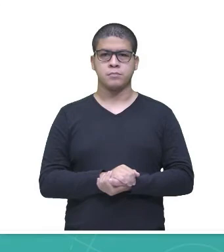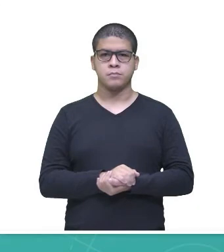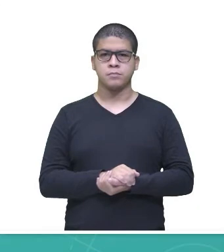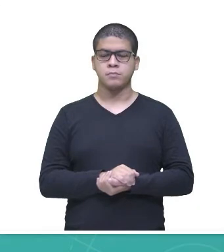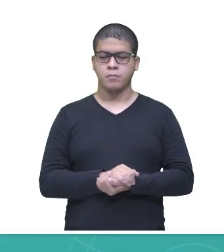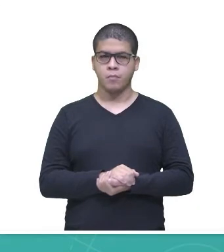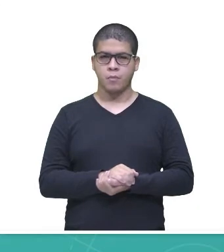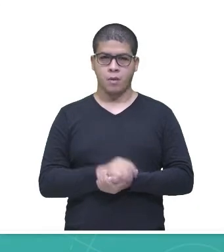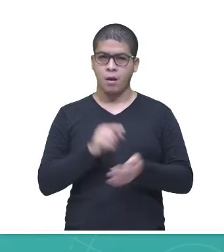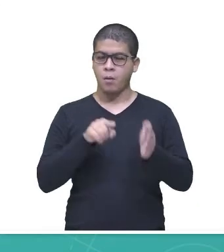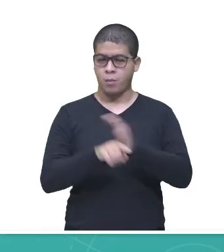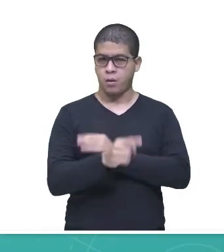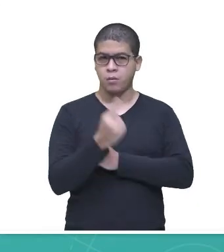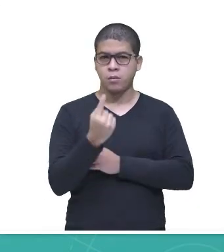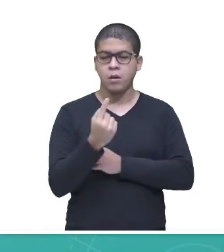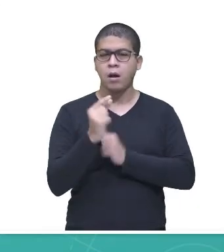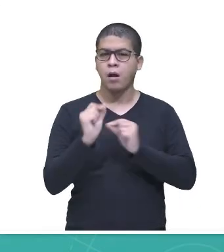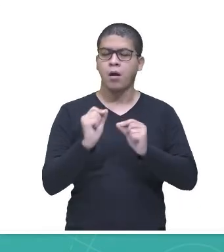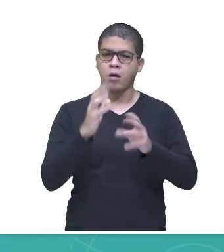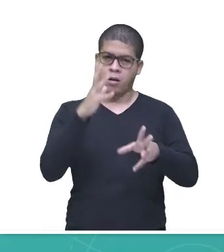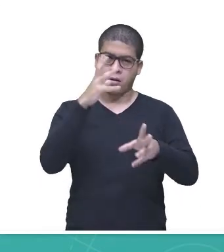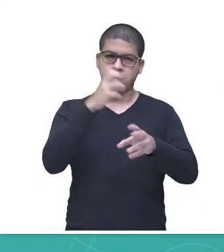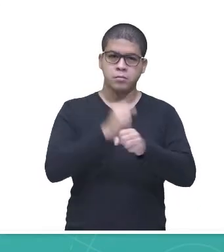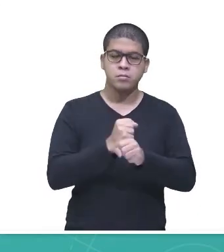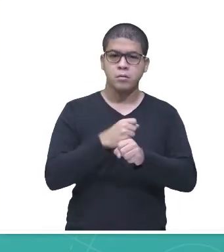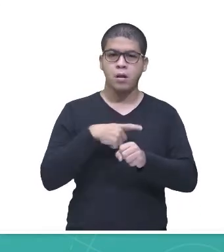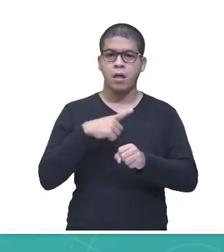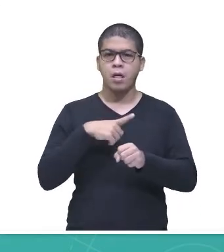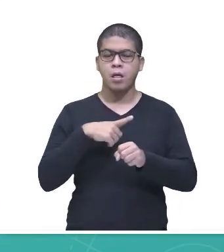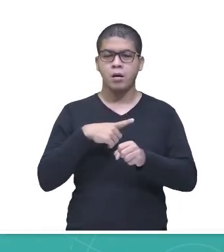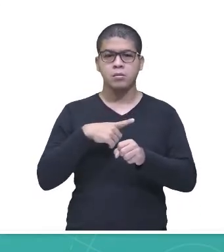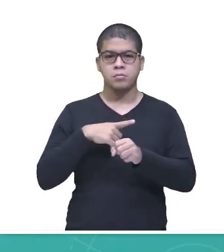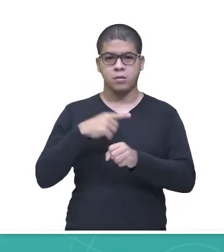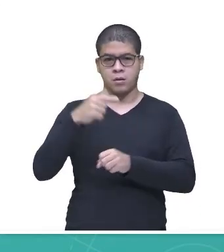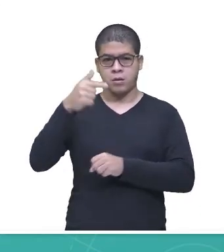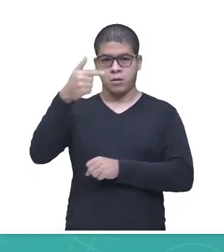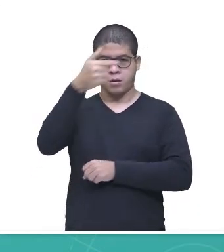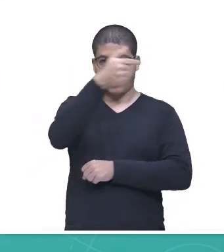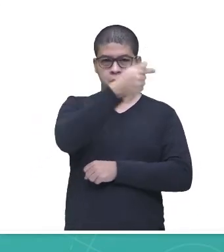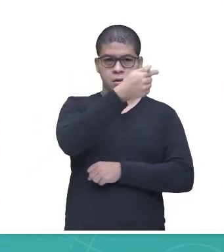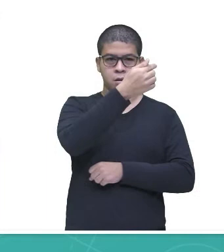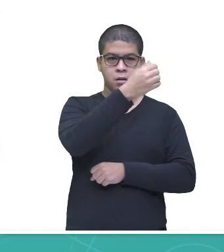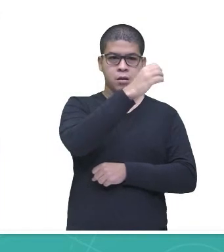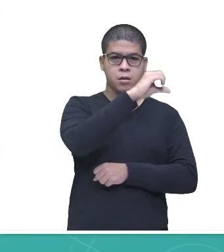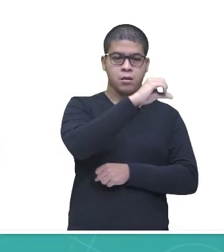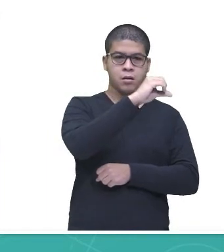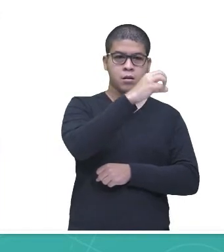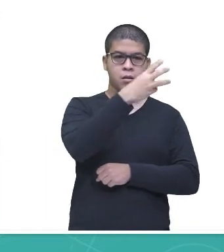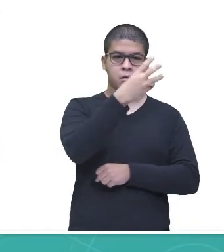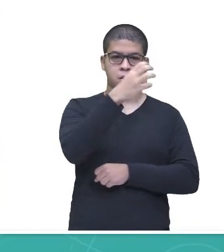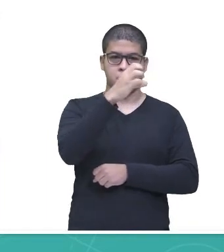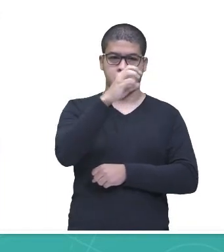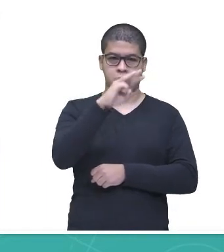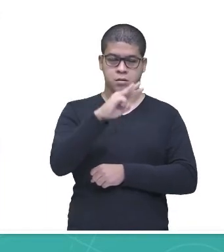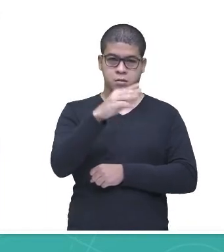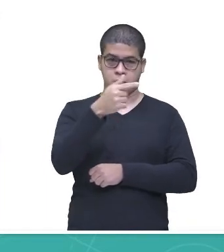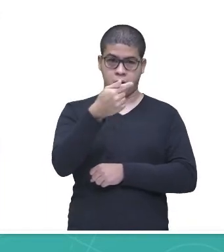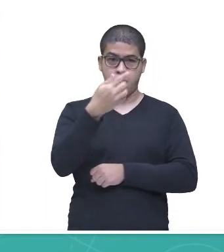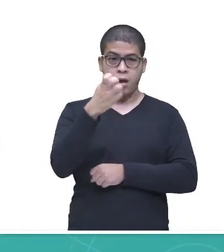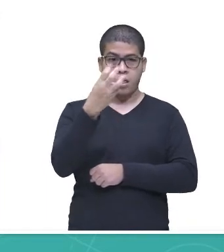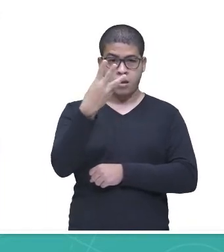Questão 1. Resolva. Temos aí a soma dos ângulos 79 graus, 37 minutos e